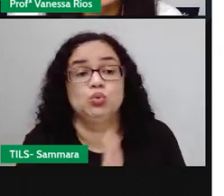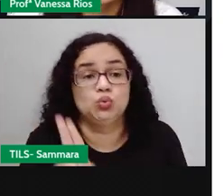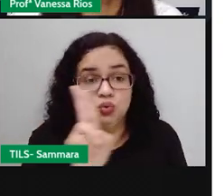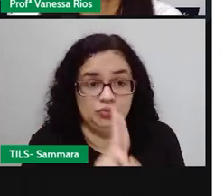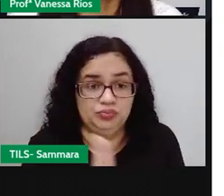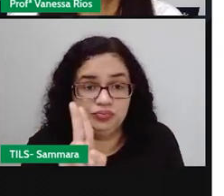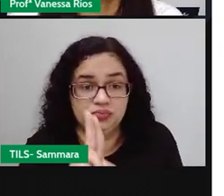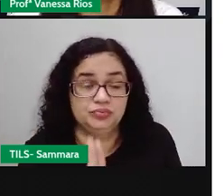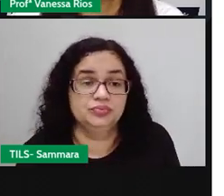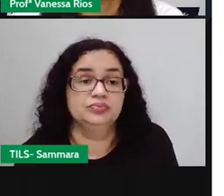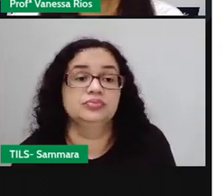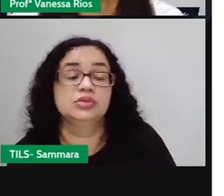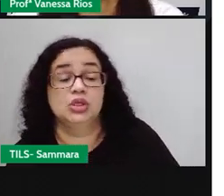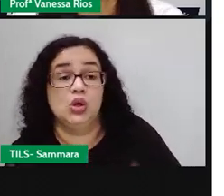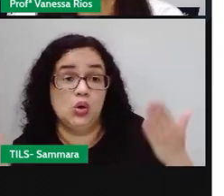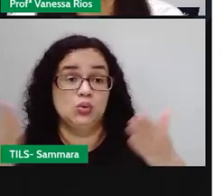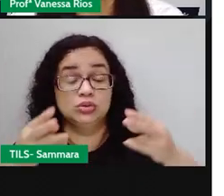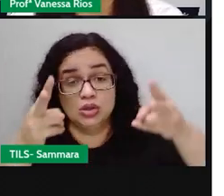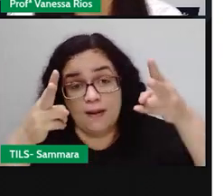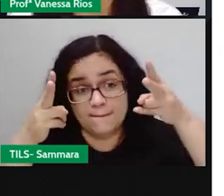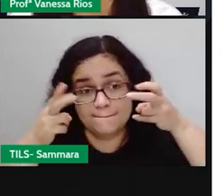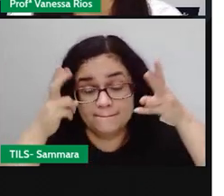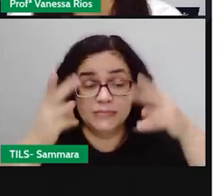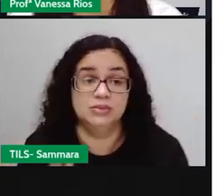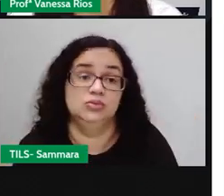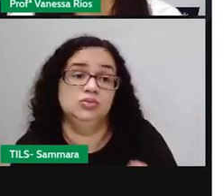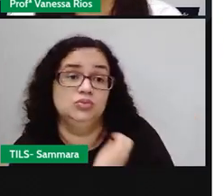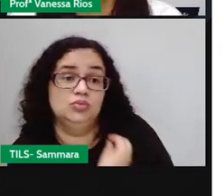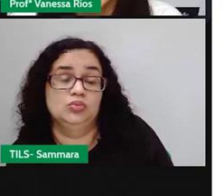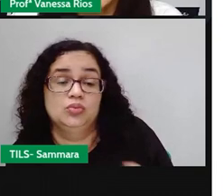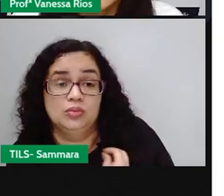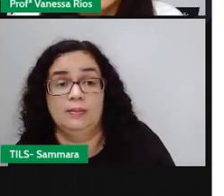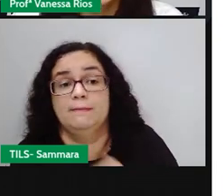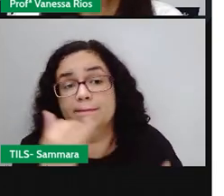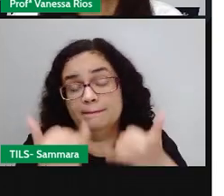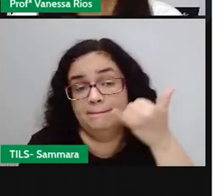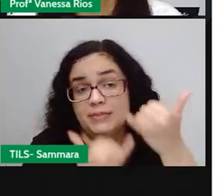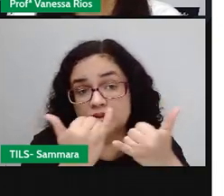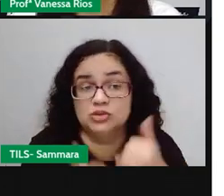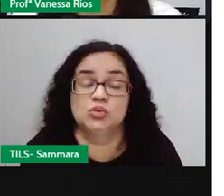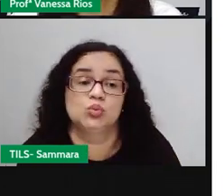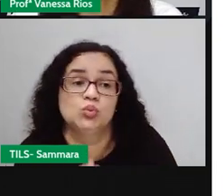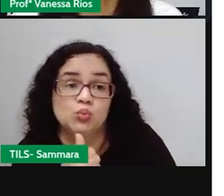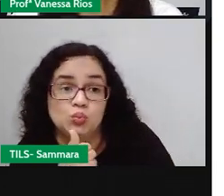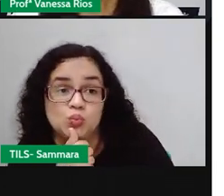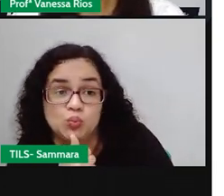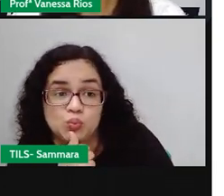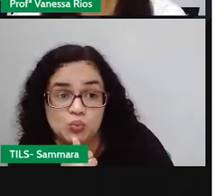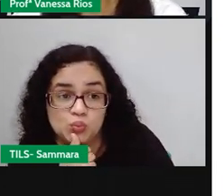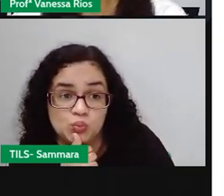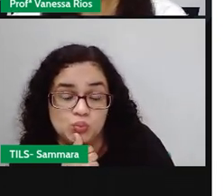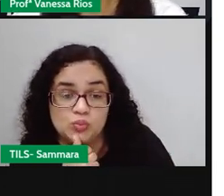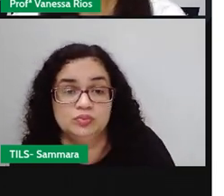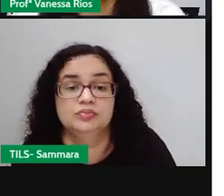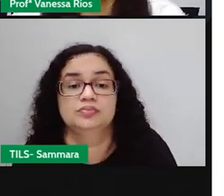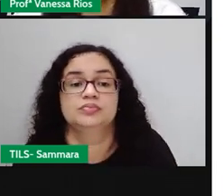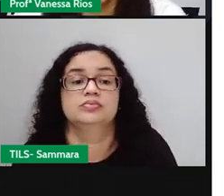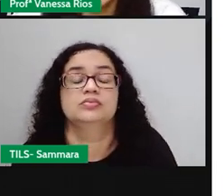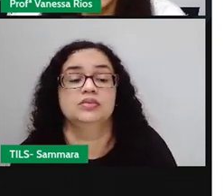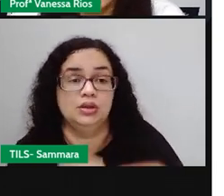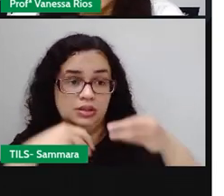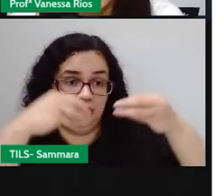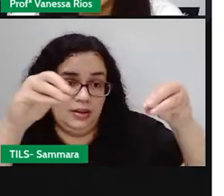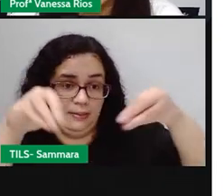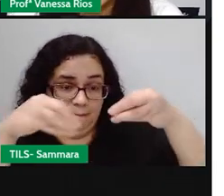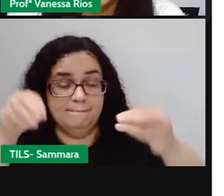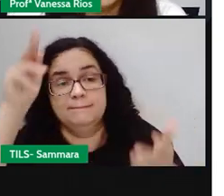muito utilizado. Hoje a gente observa presente em alguns brinquedos ainda, mas não é mais tão utilizado. O plástico